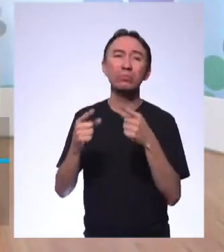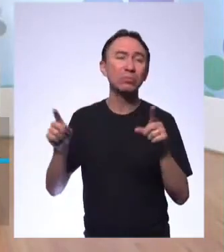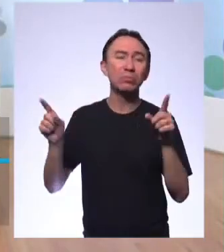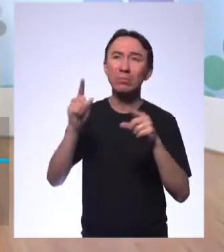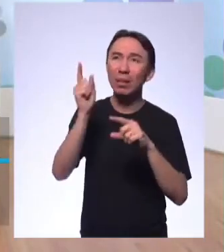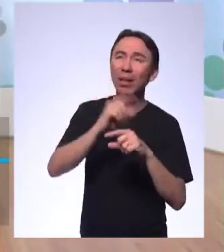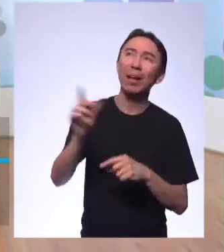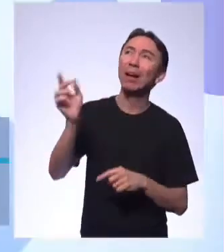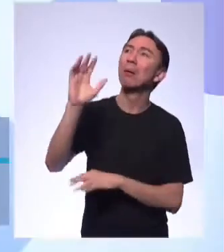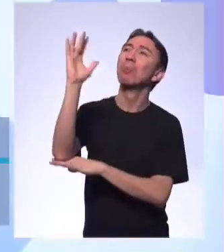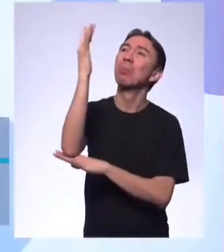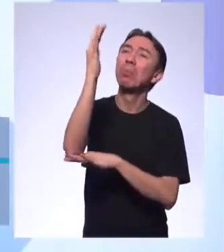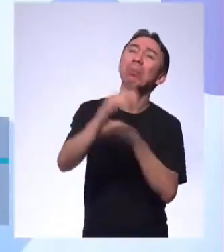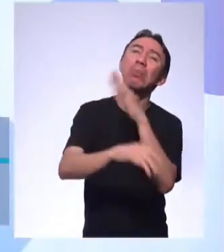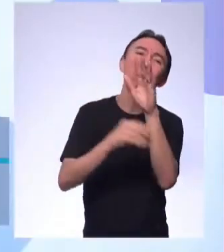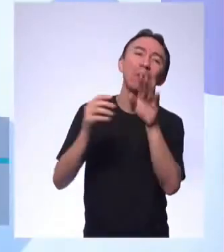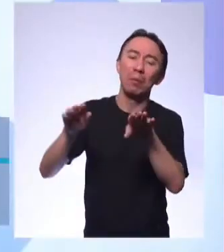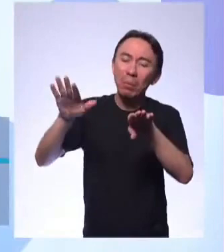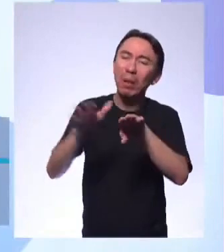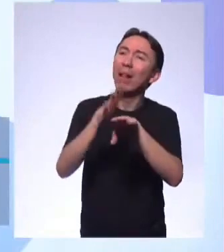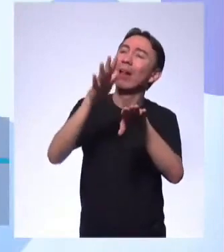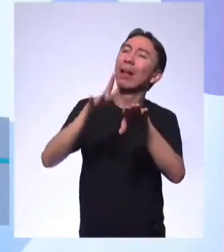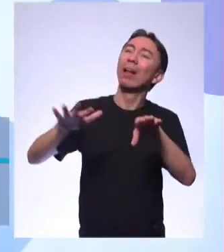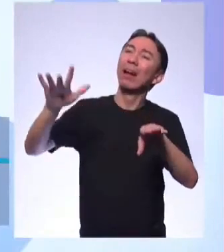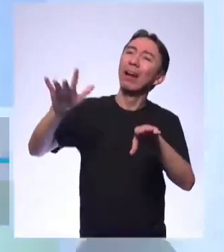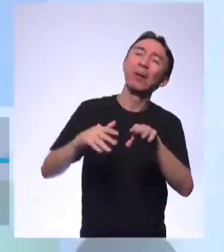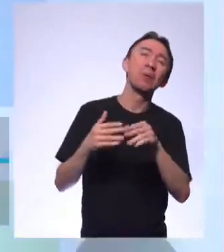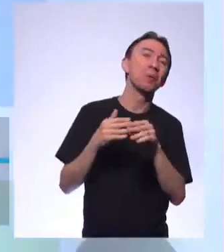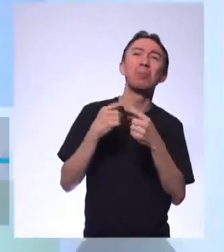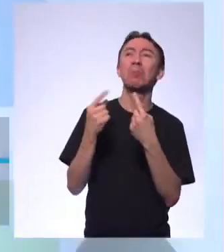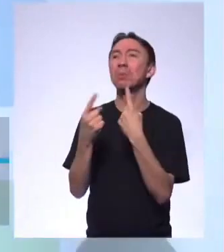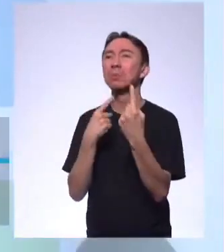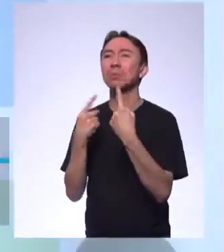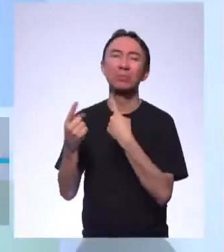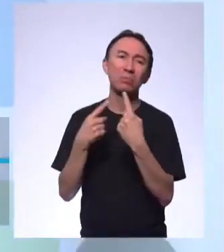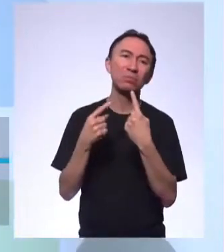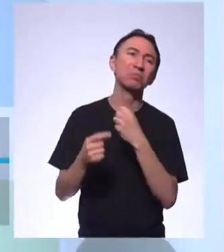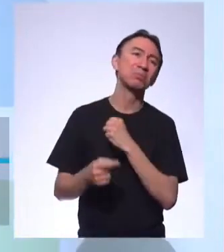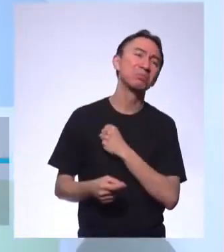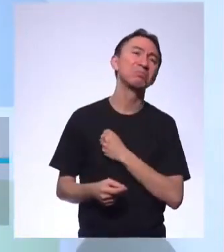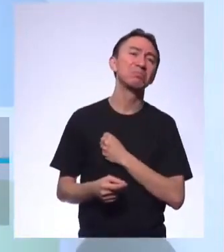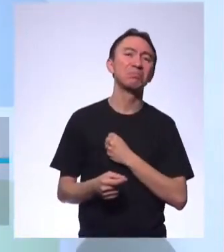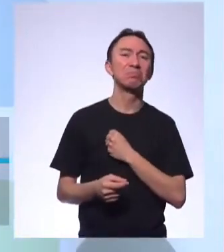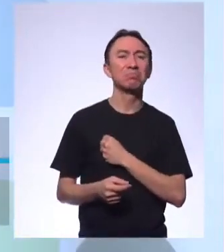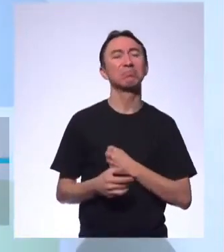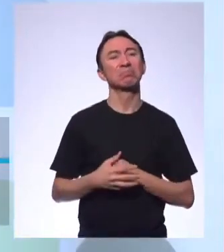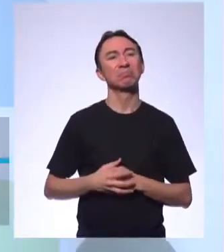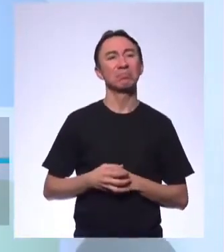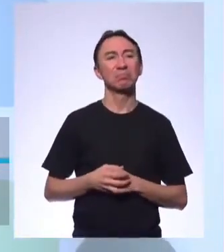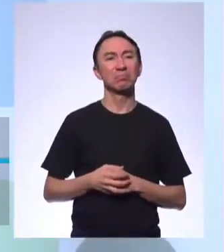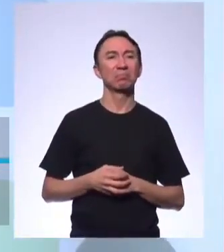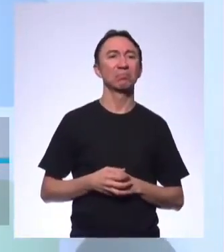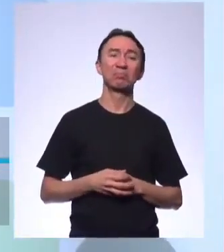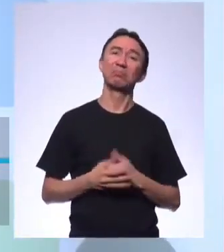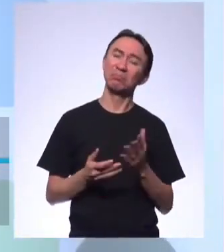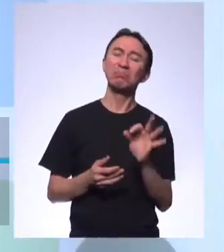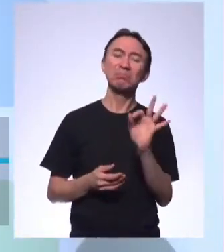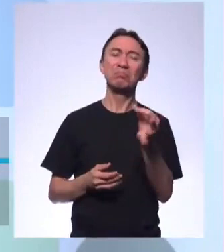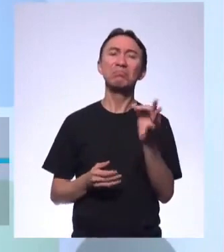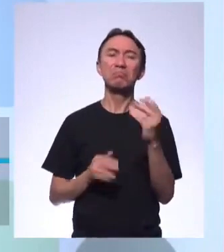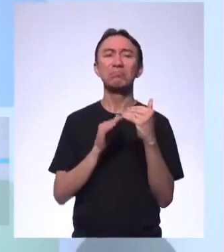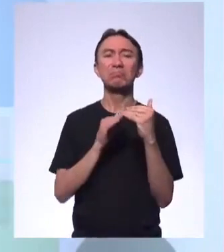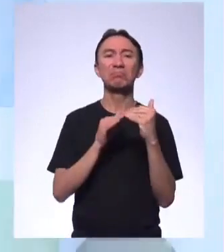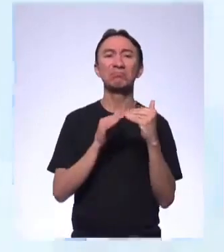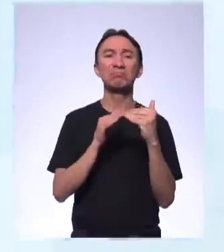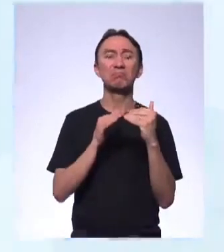a conversando. natureza, né? Em Sua algum cantiga de momento, amigo. sim, também Sim, sim, a se assemelha. Vou saudade, dizer que né? não se assemelha mesmo. Tem razão. Vamos a mais